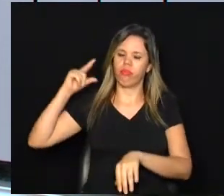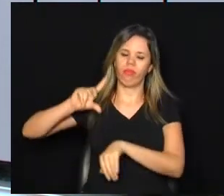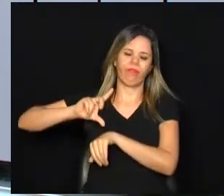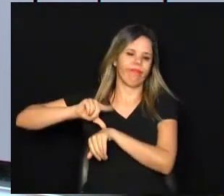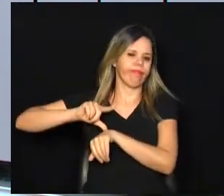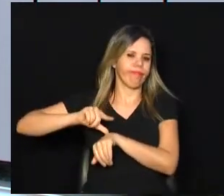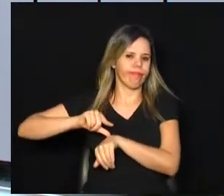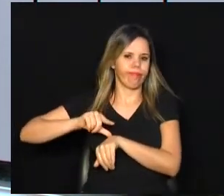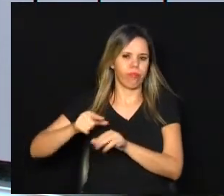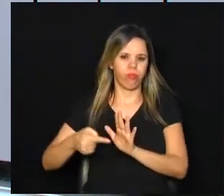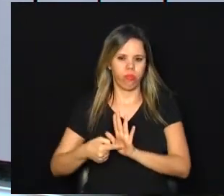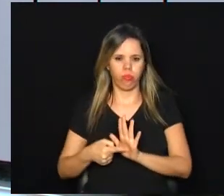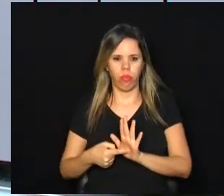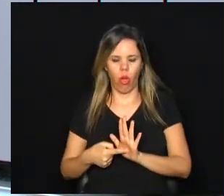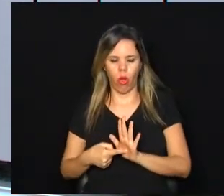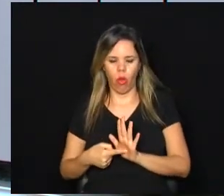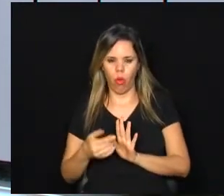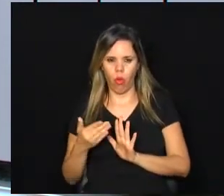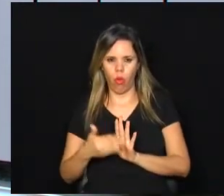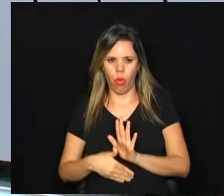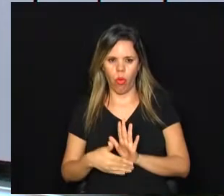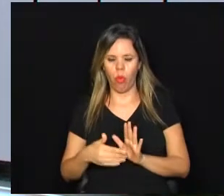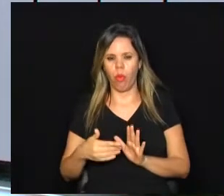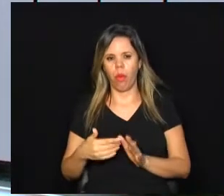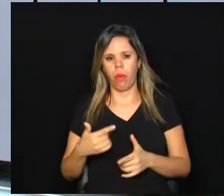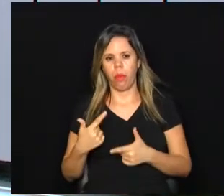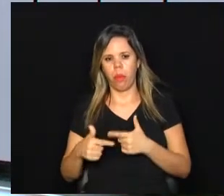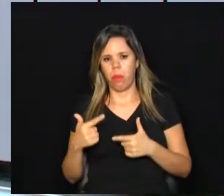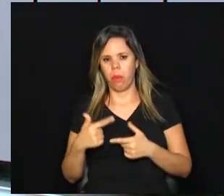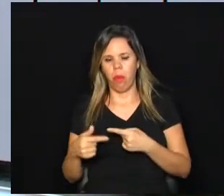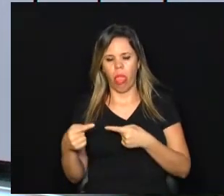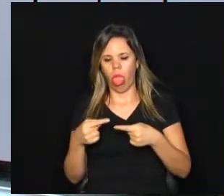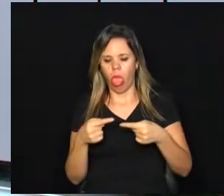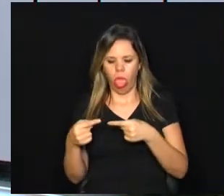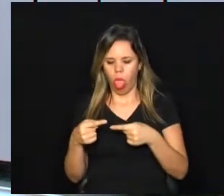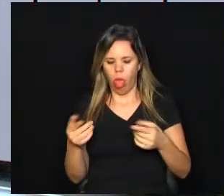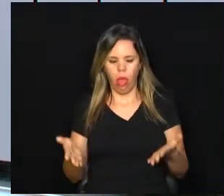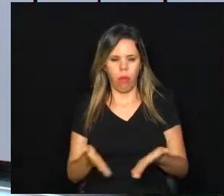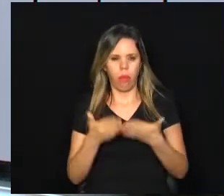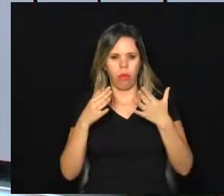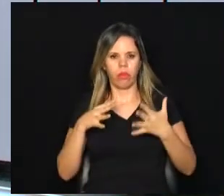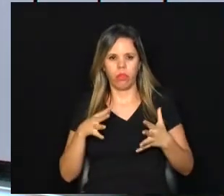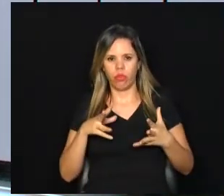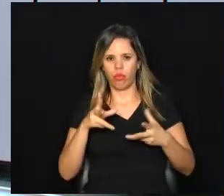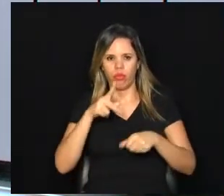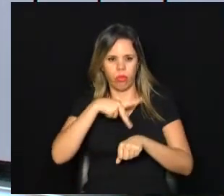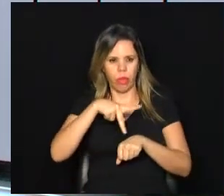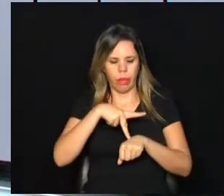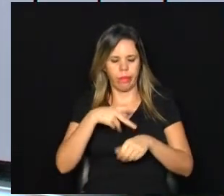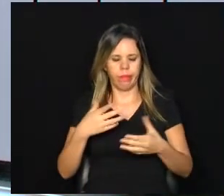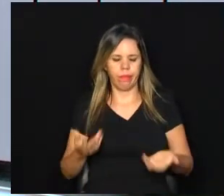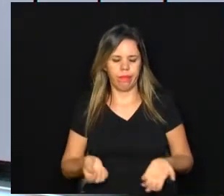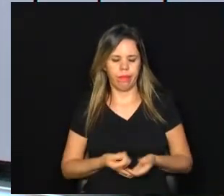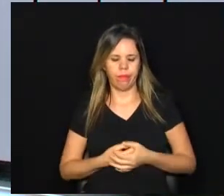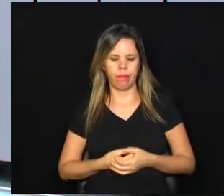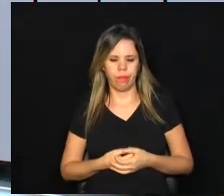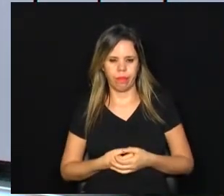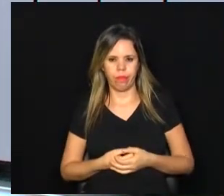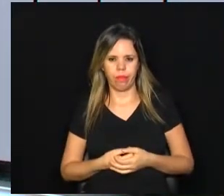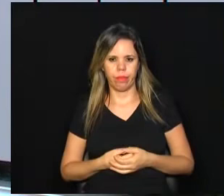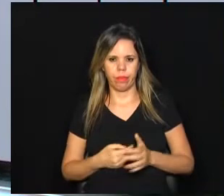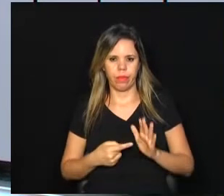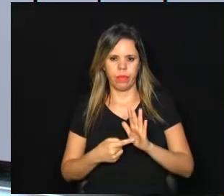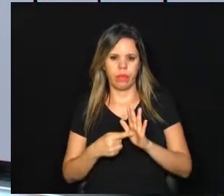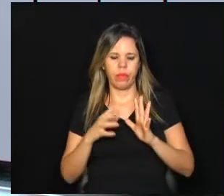E demonstra ainda mais as profundas desigualdades que existem em todo o país. Os indicadores